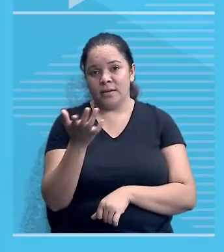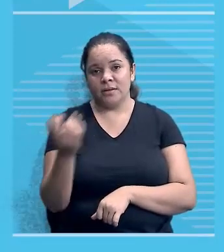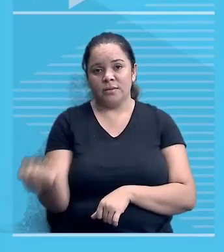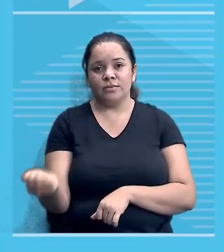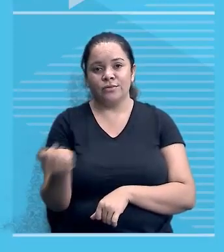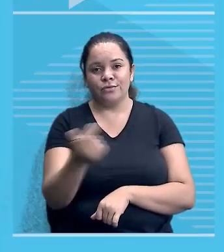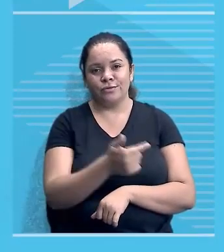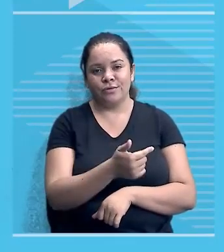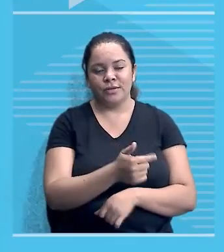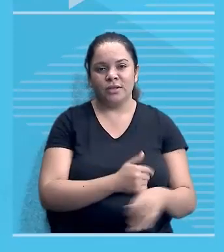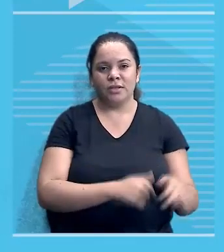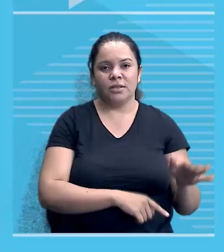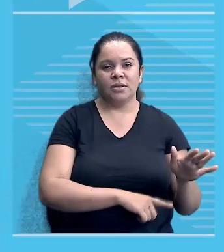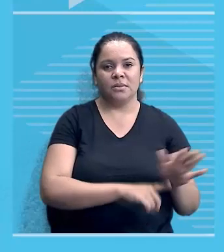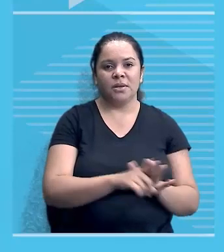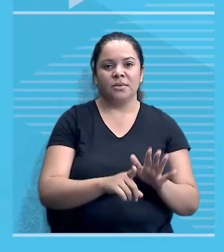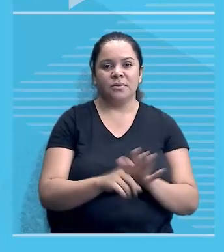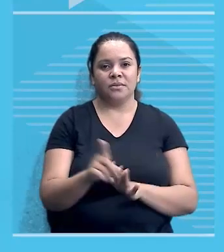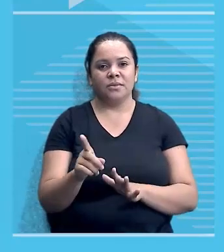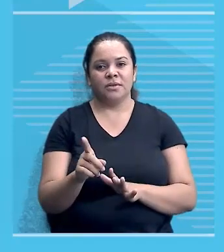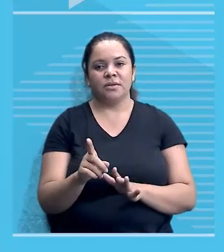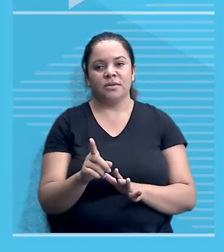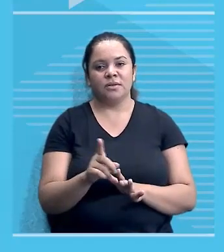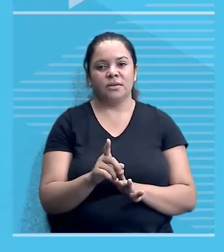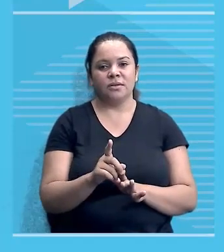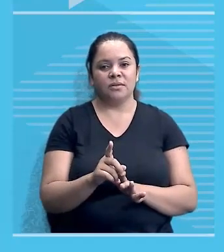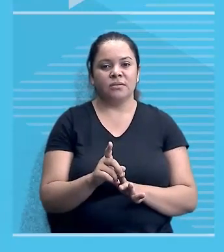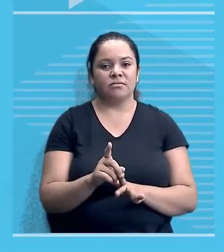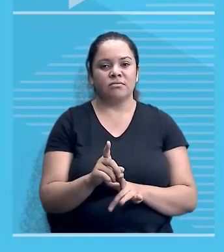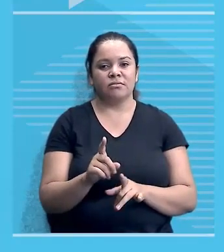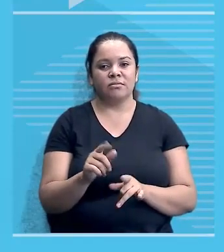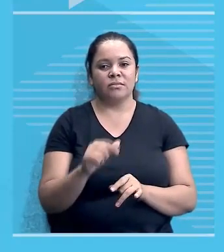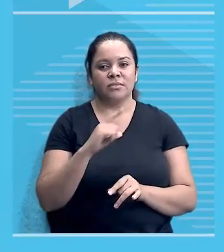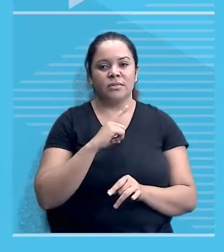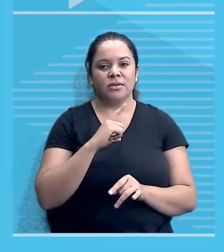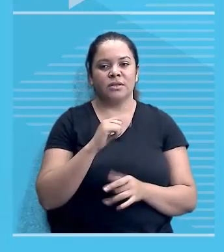com alternativas curtinhas texto curto